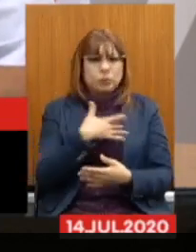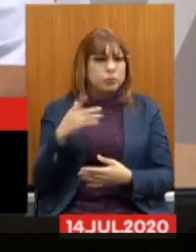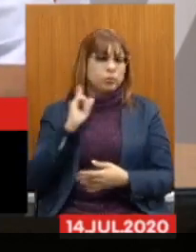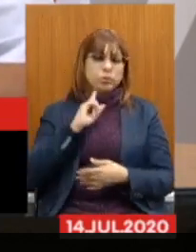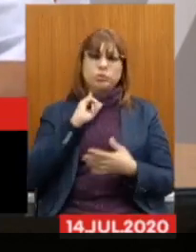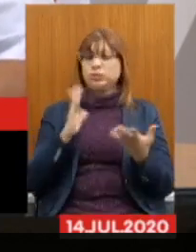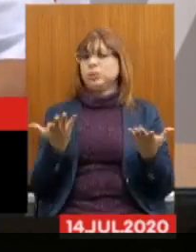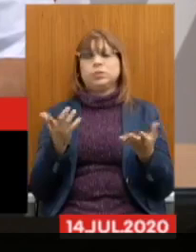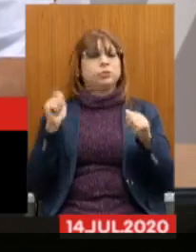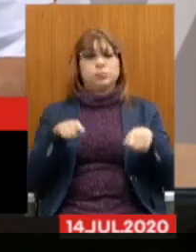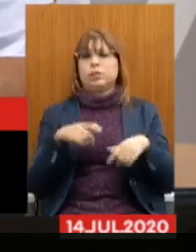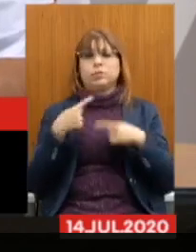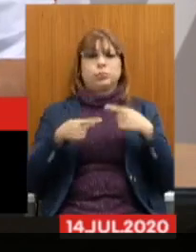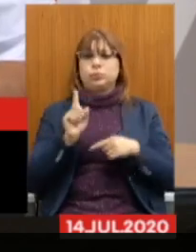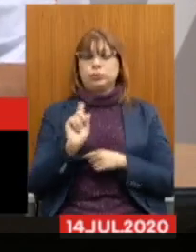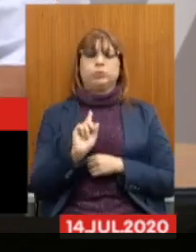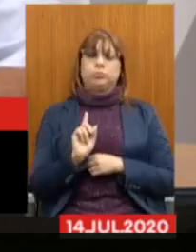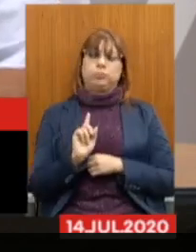Gerais.